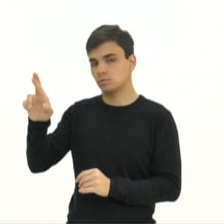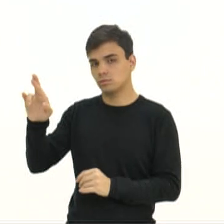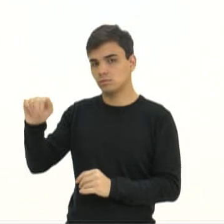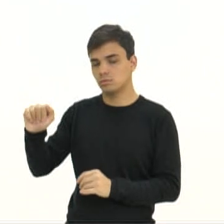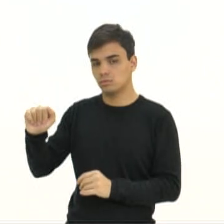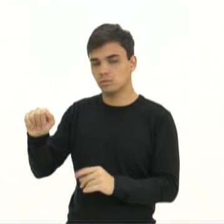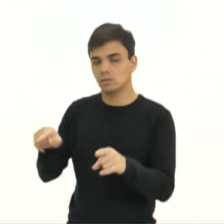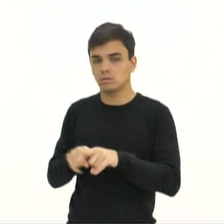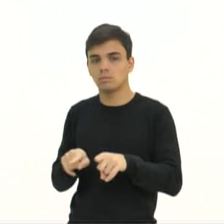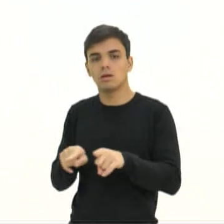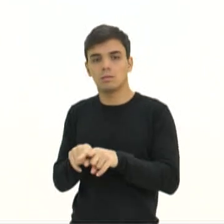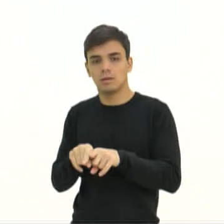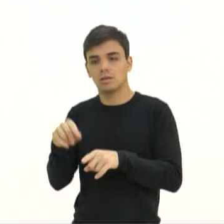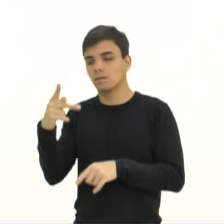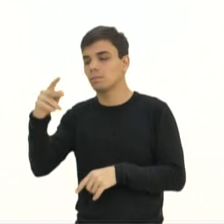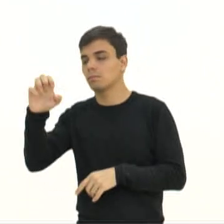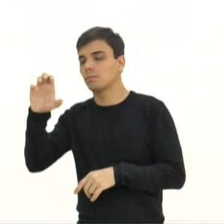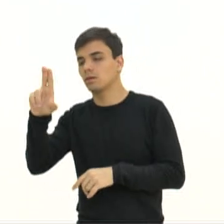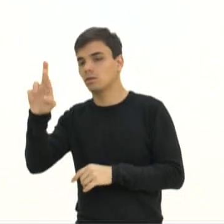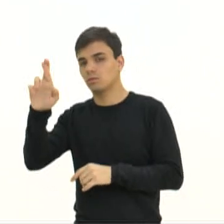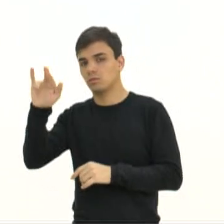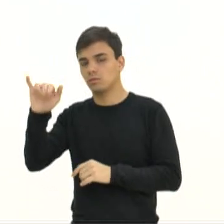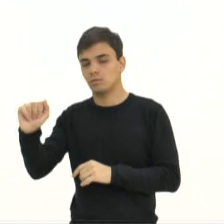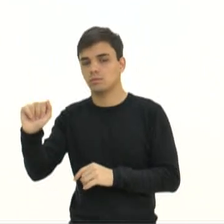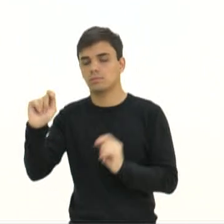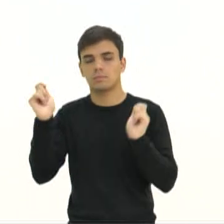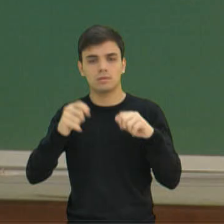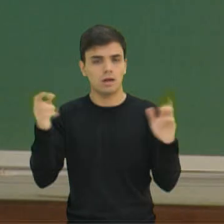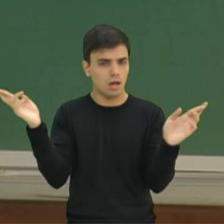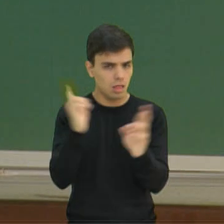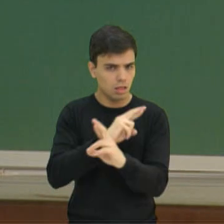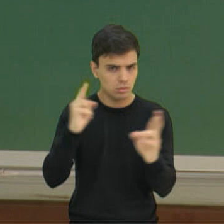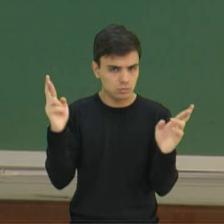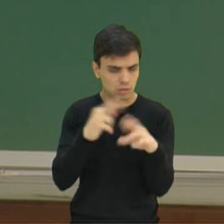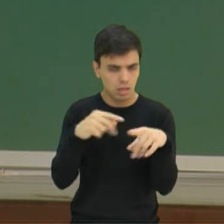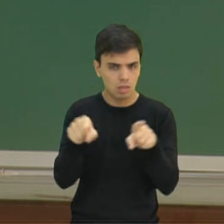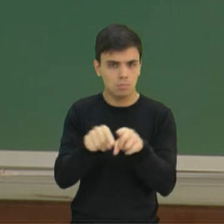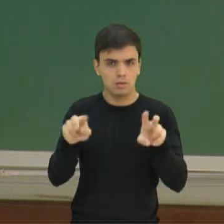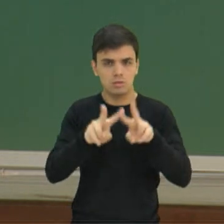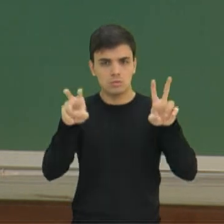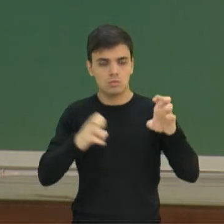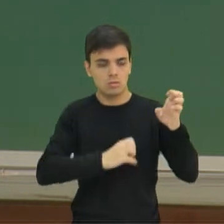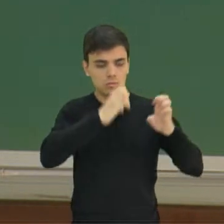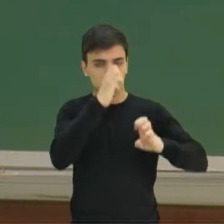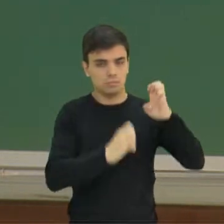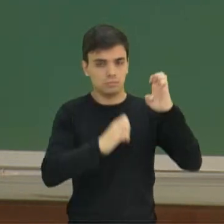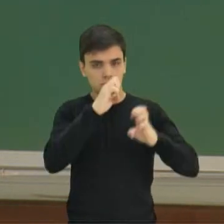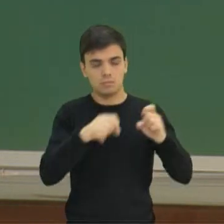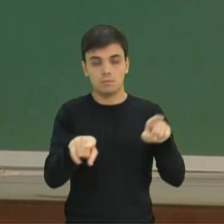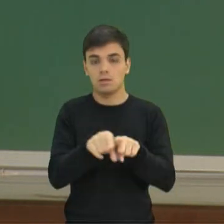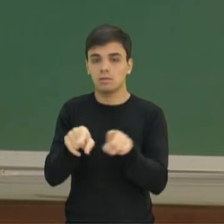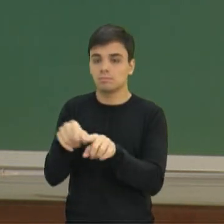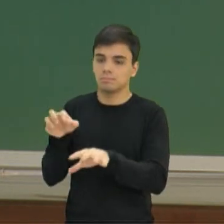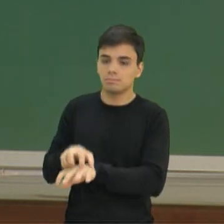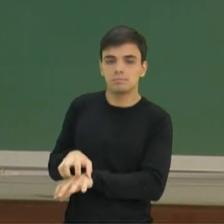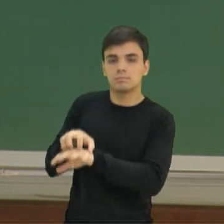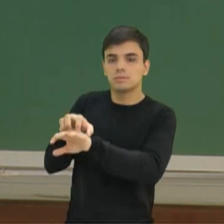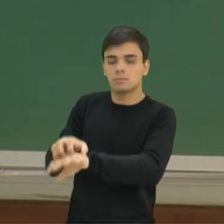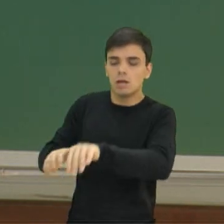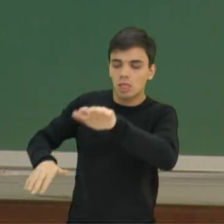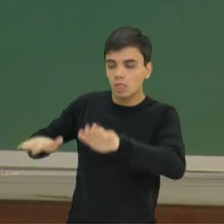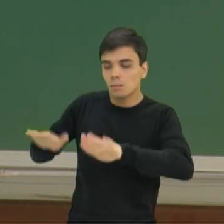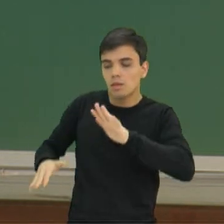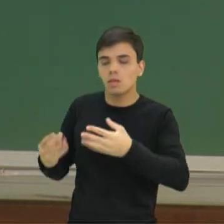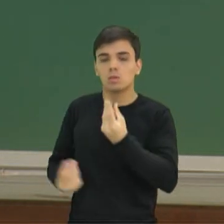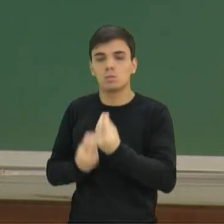que vão alterar características naturais. Poderíamos relacionar aqui também a questão da indústria. O turismo, dependendo da